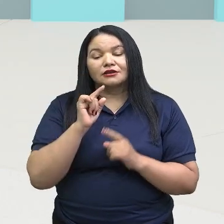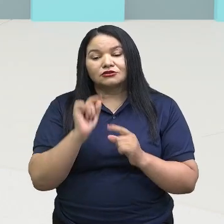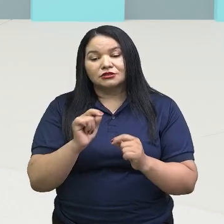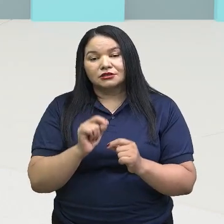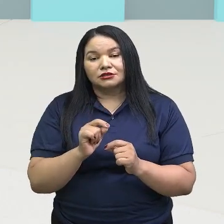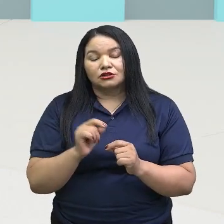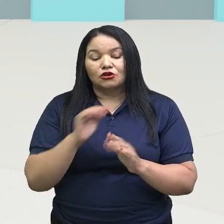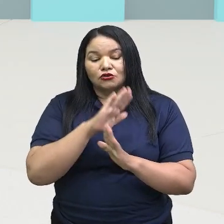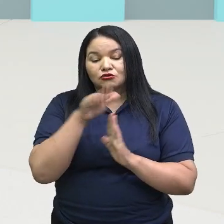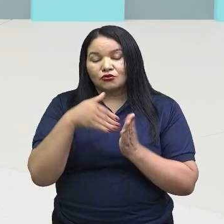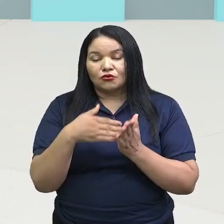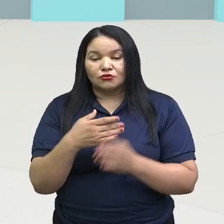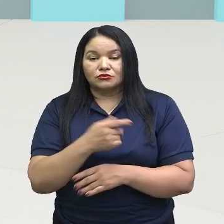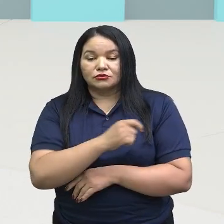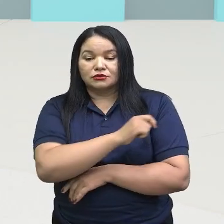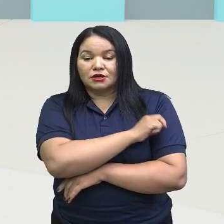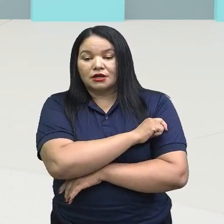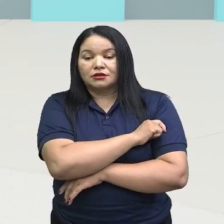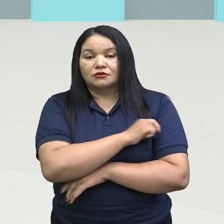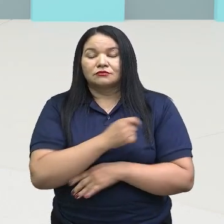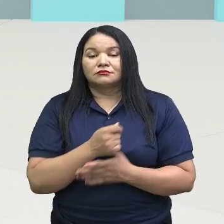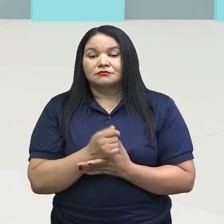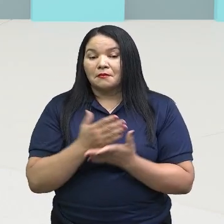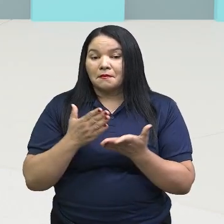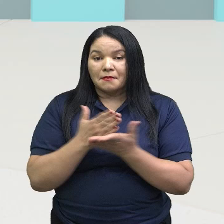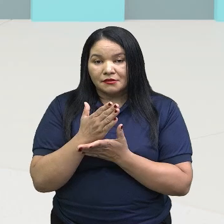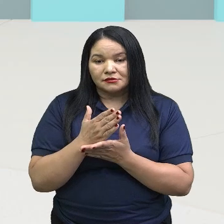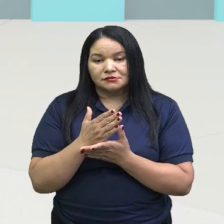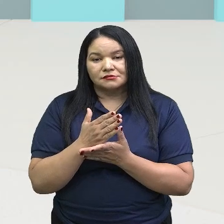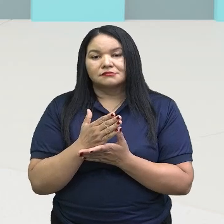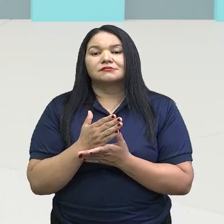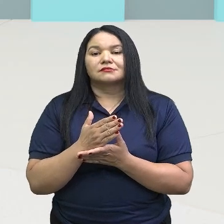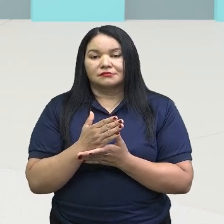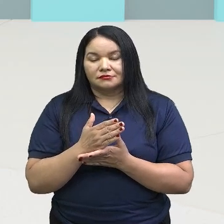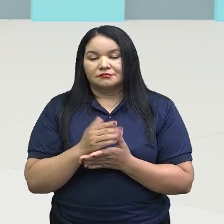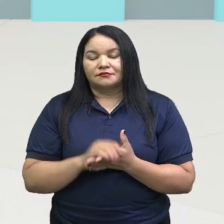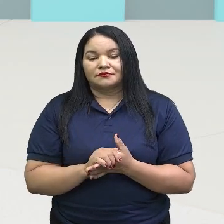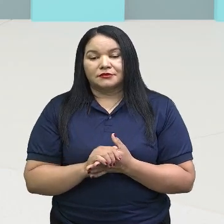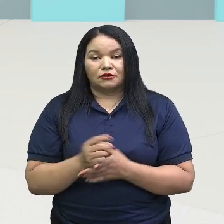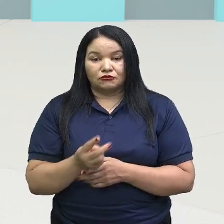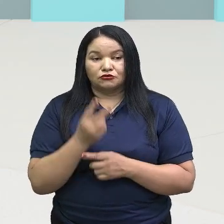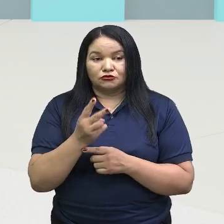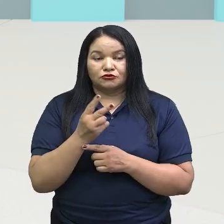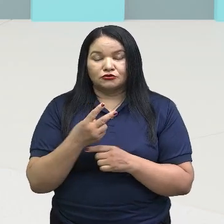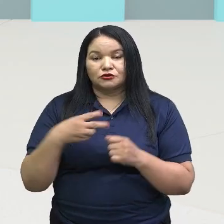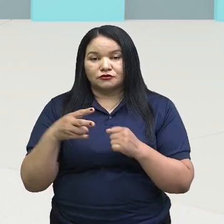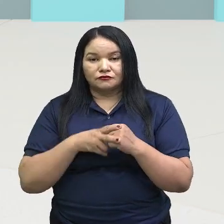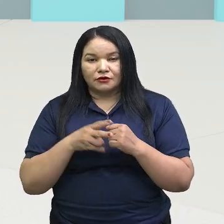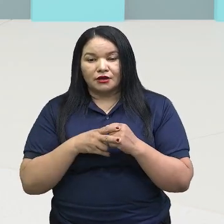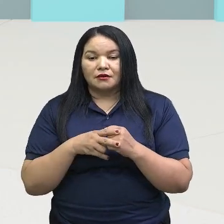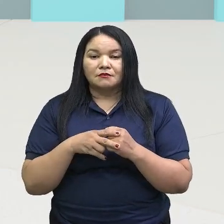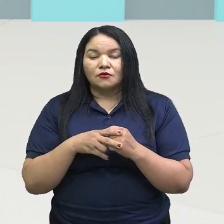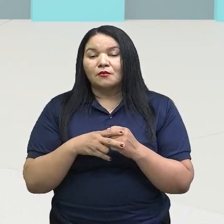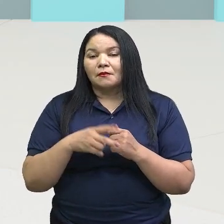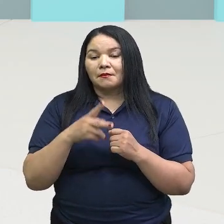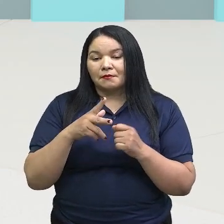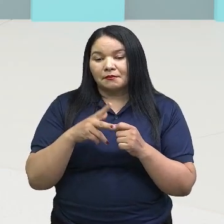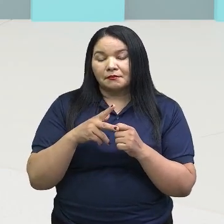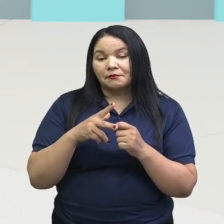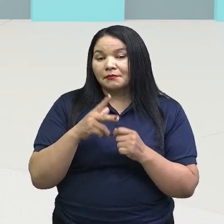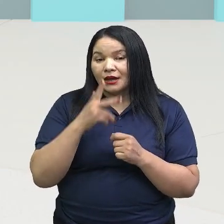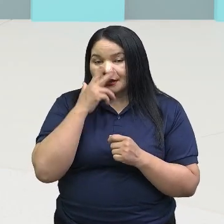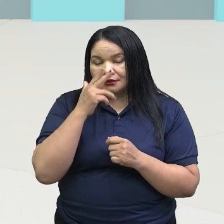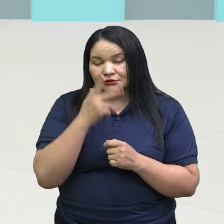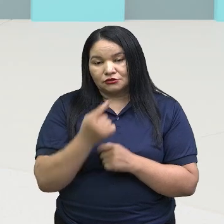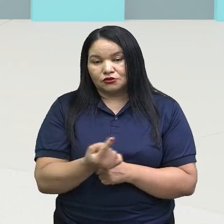que todos os alunos passarão na prova. Os dois verbos funcionam como se fossem um só verbo. Então, no